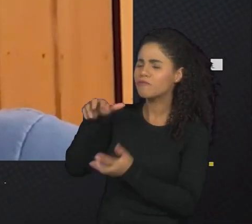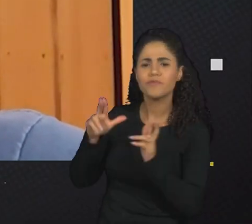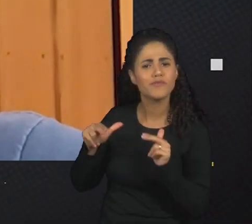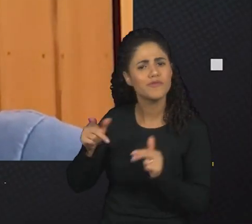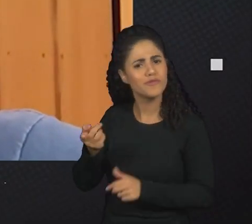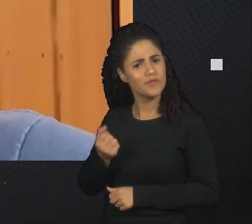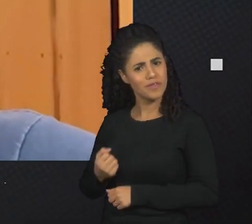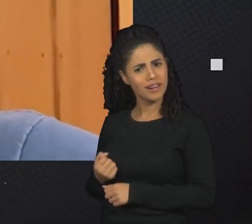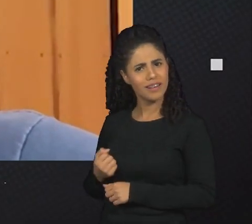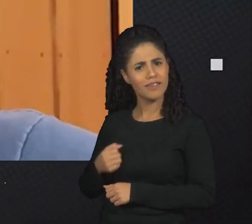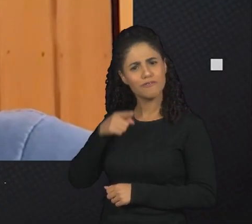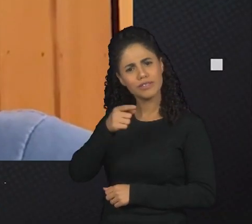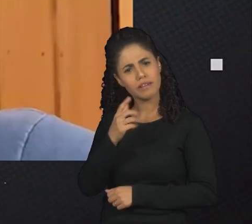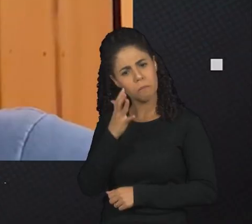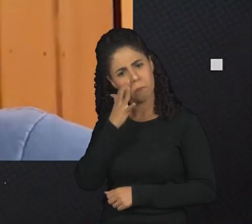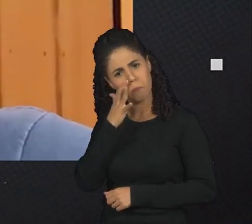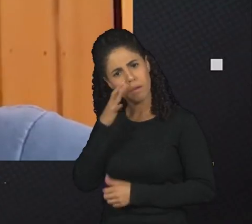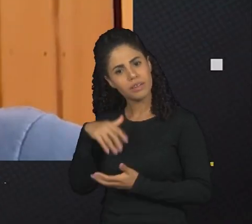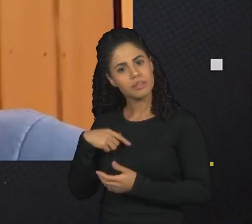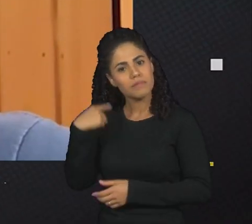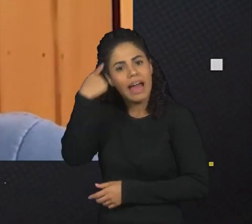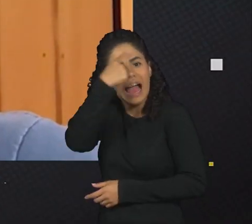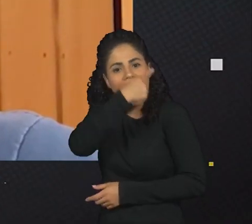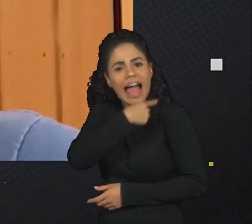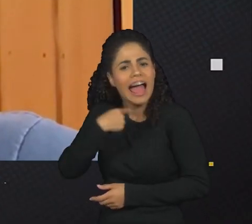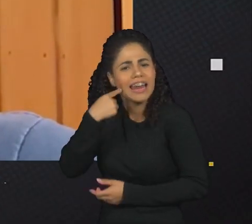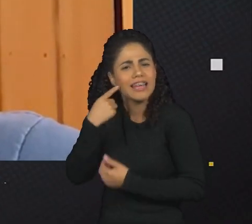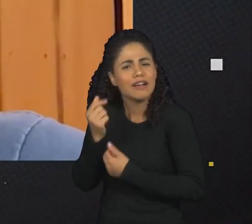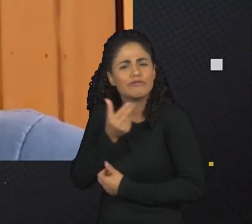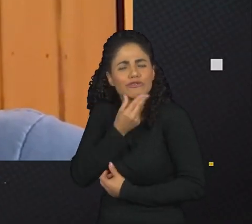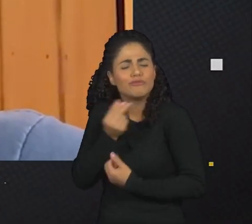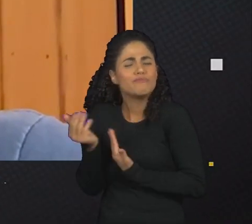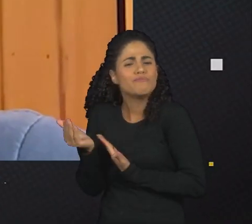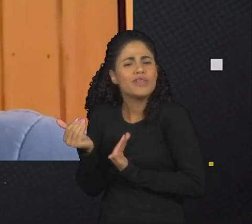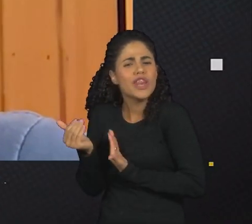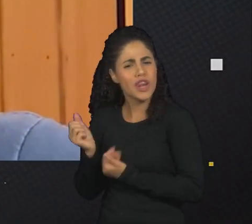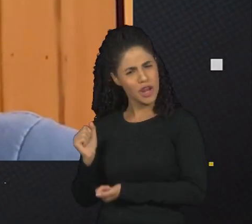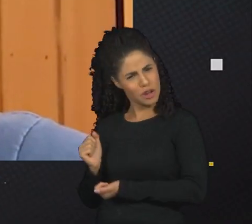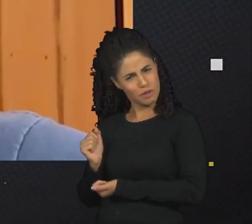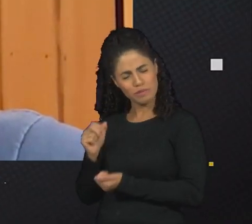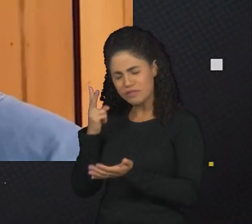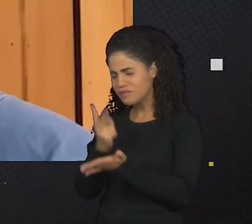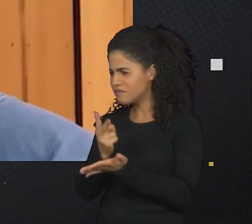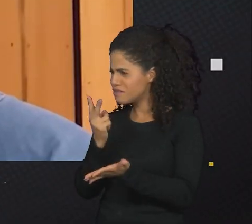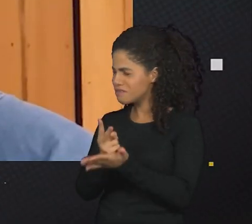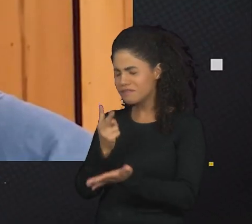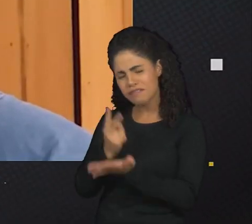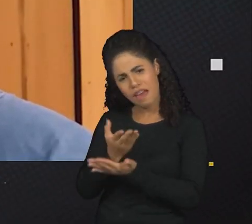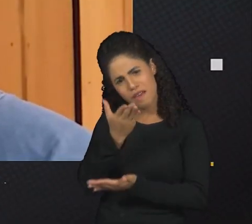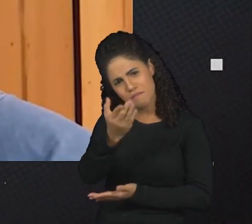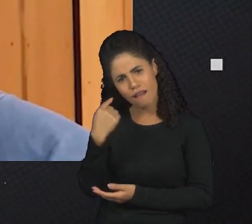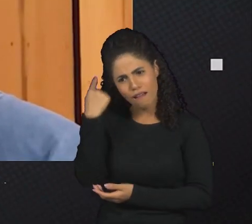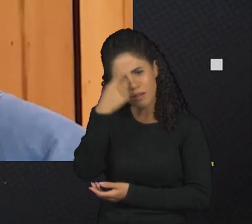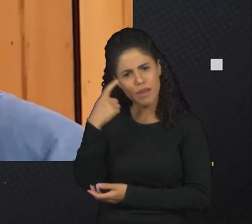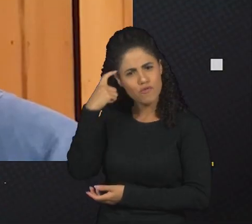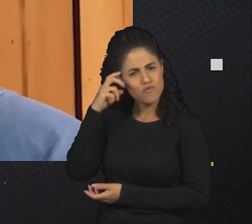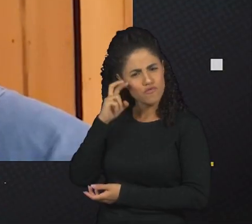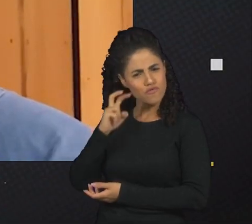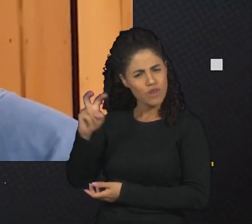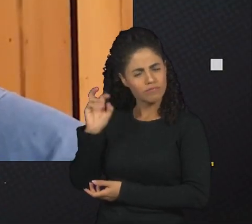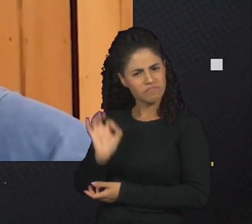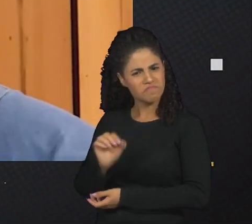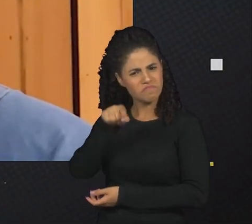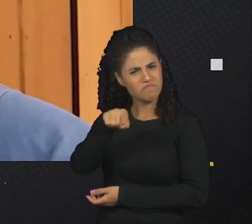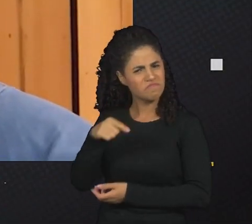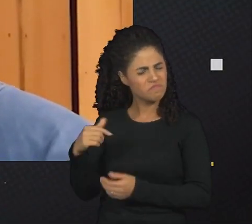Impressionante você, Caio, sempre com essa cara de menino, esse corpo de menino, essa cabeça que